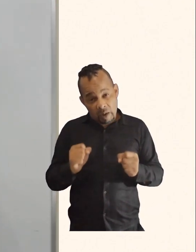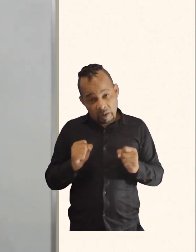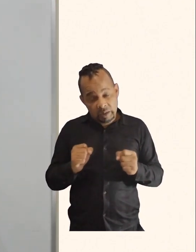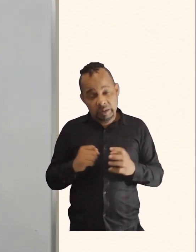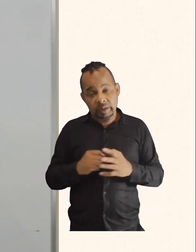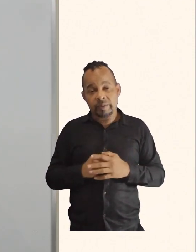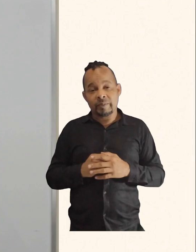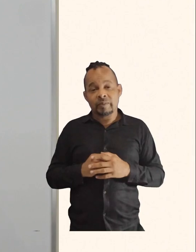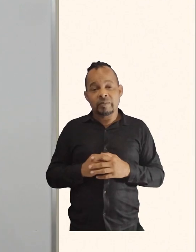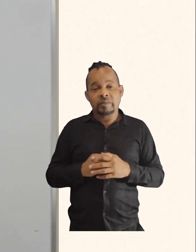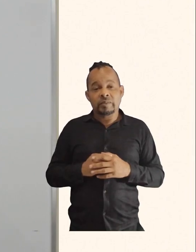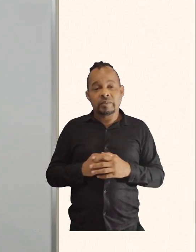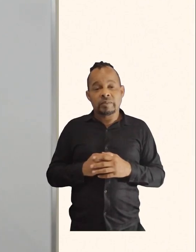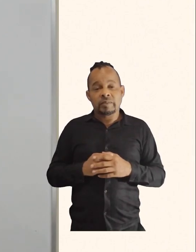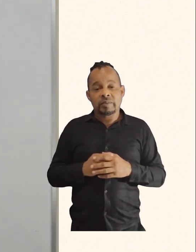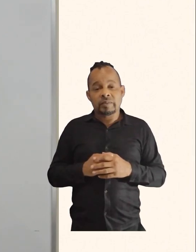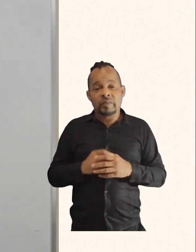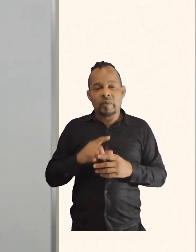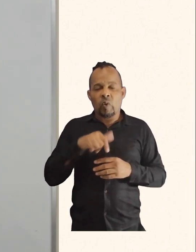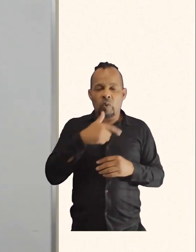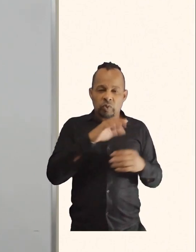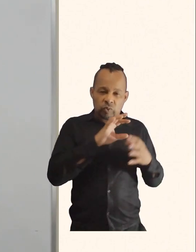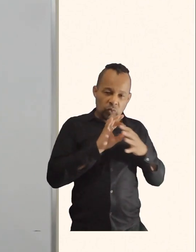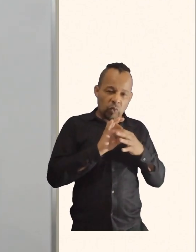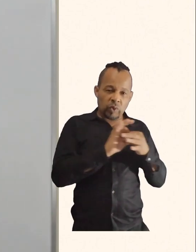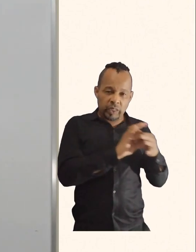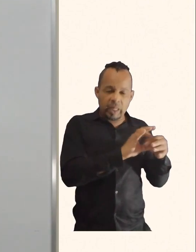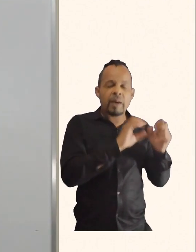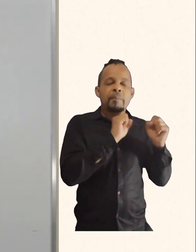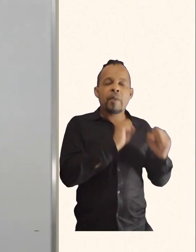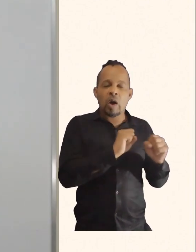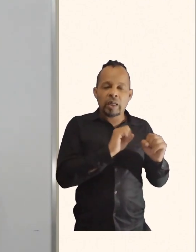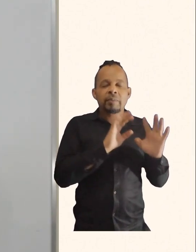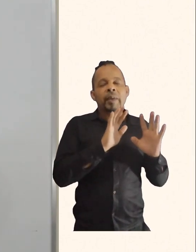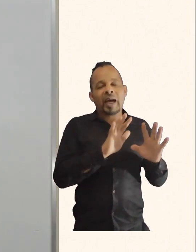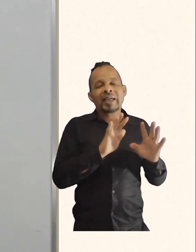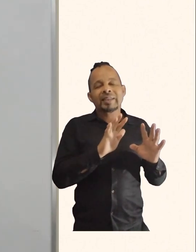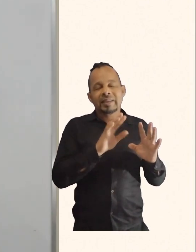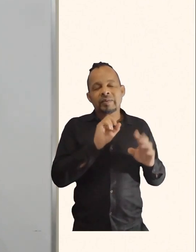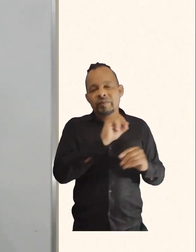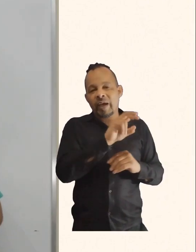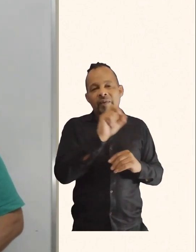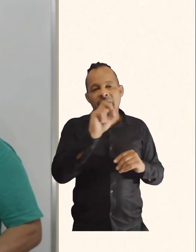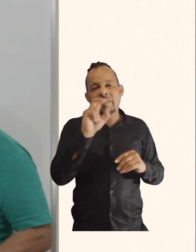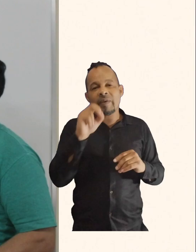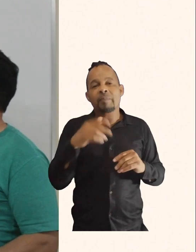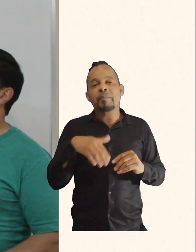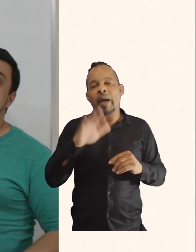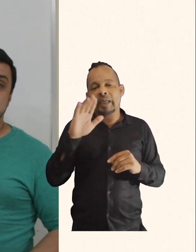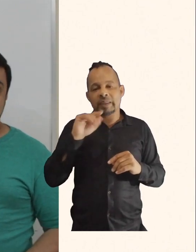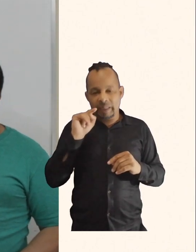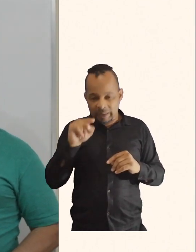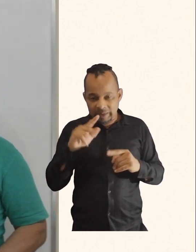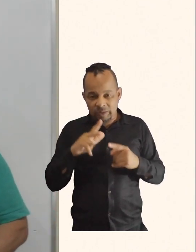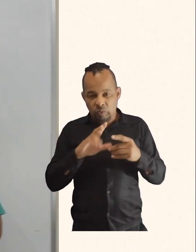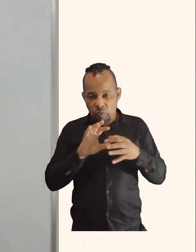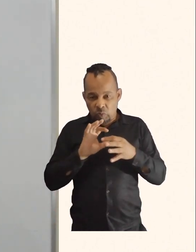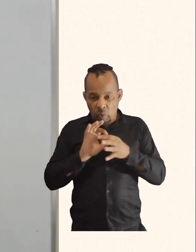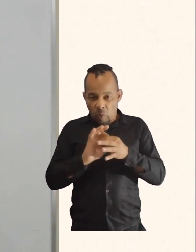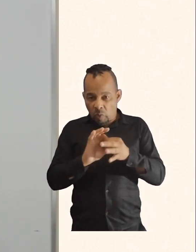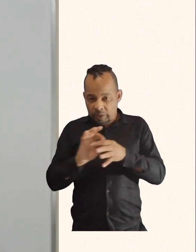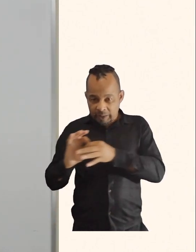aparecer em outros contextos, mas é mais comum aparecer